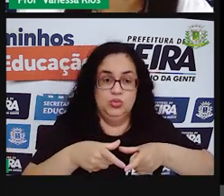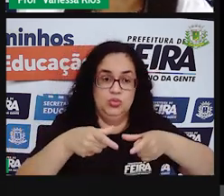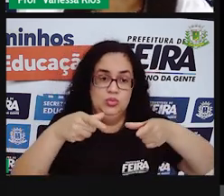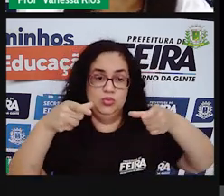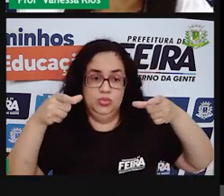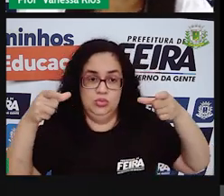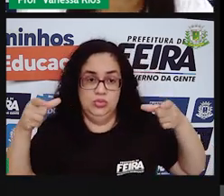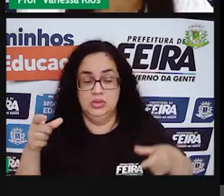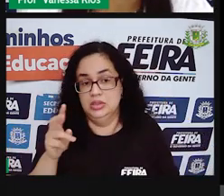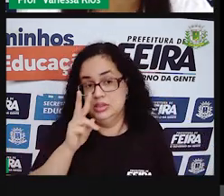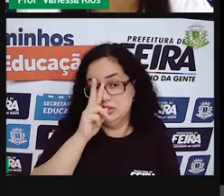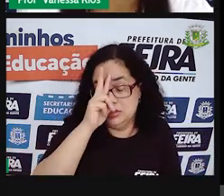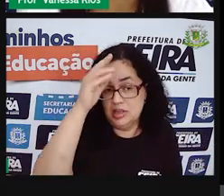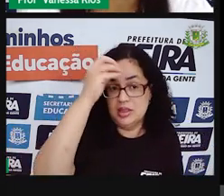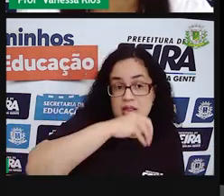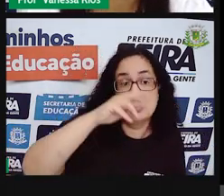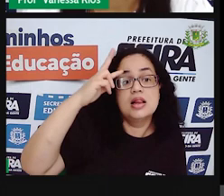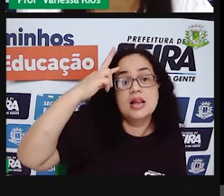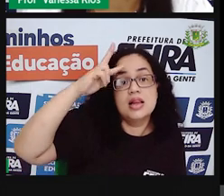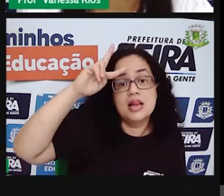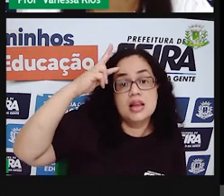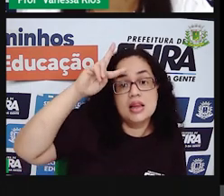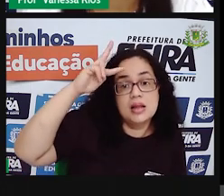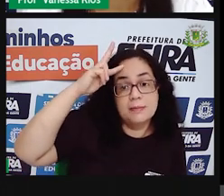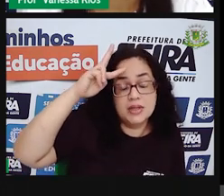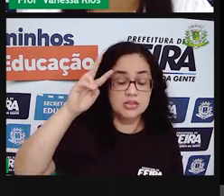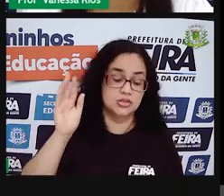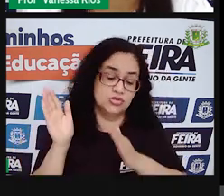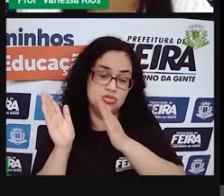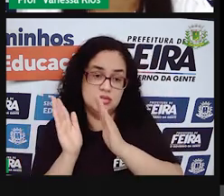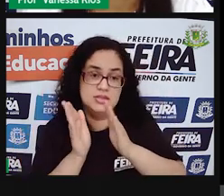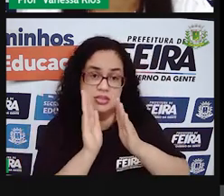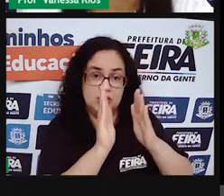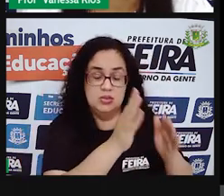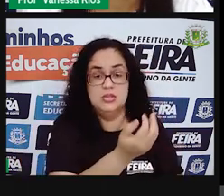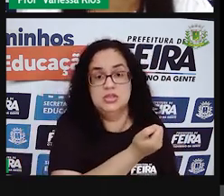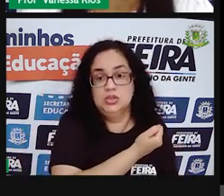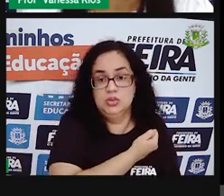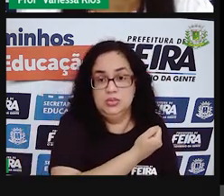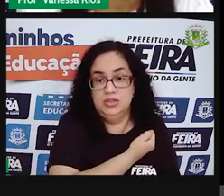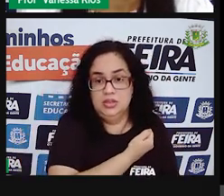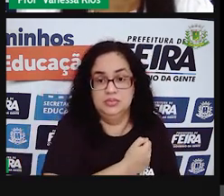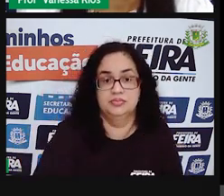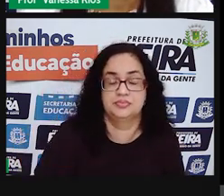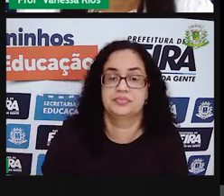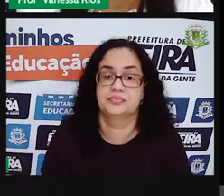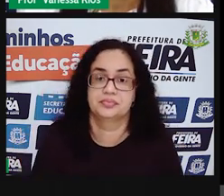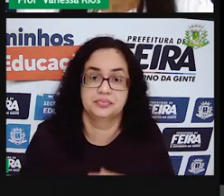na resistência, a gente lembra, então, de sequências numéricas.